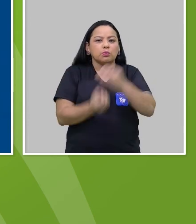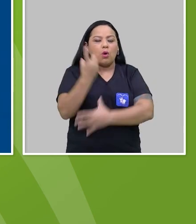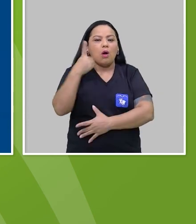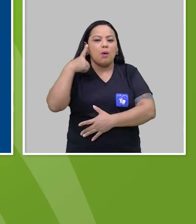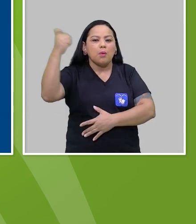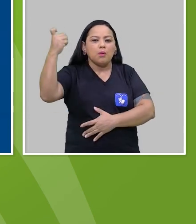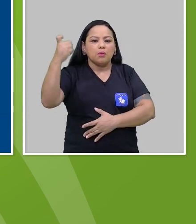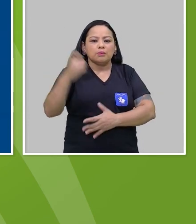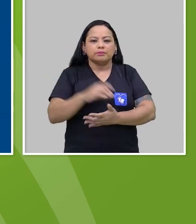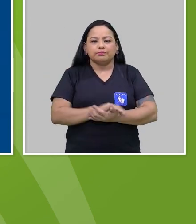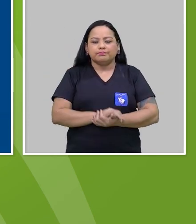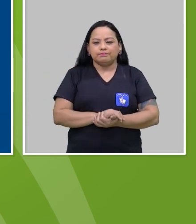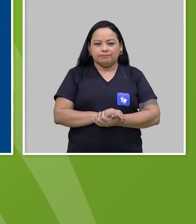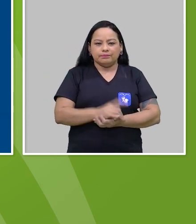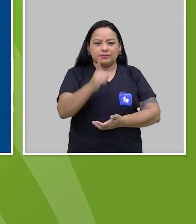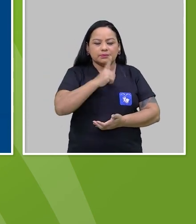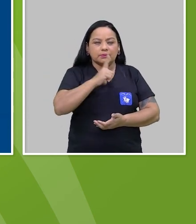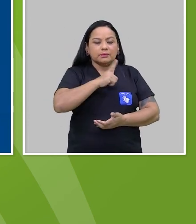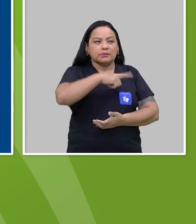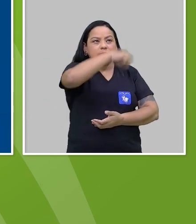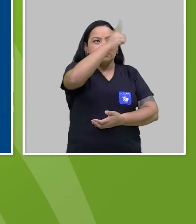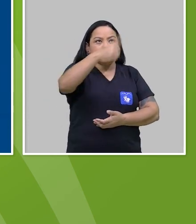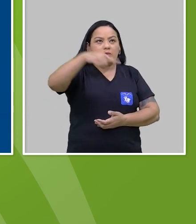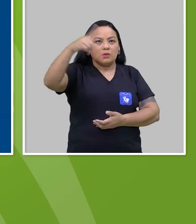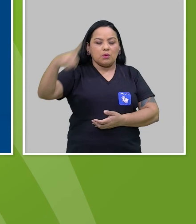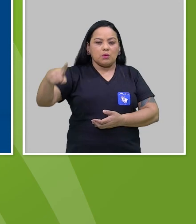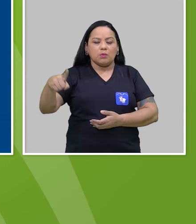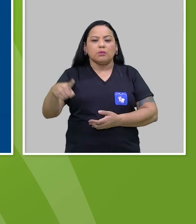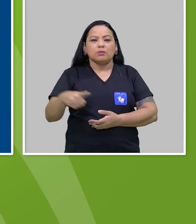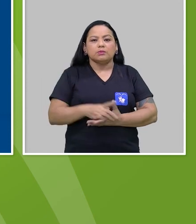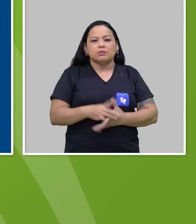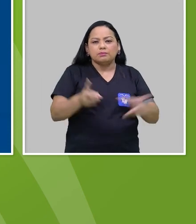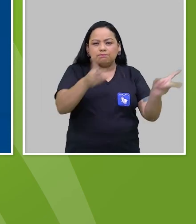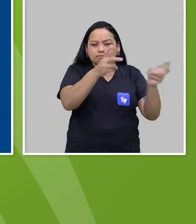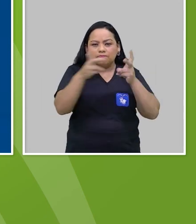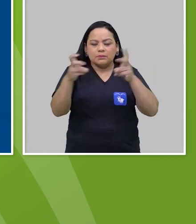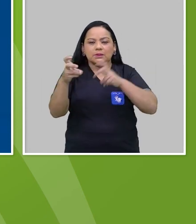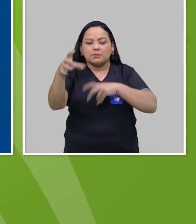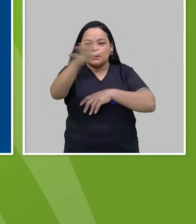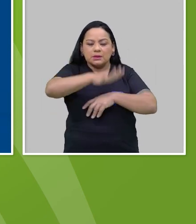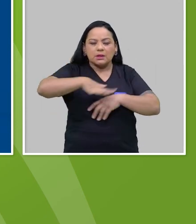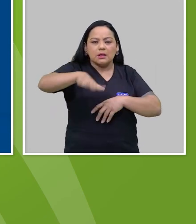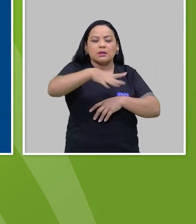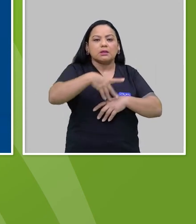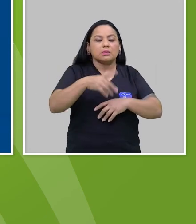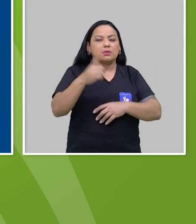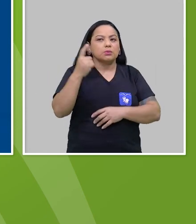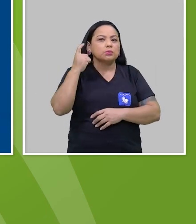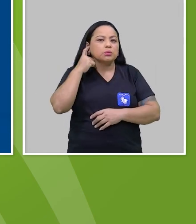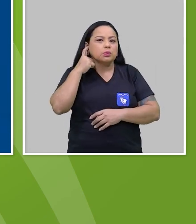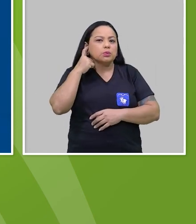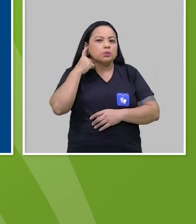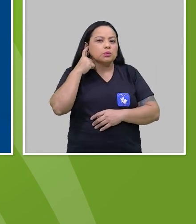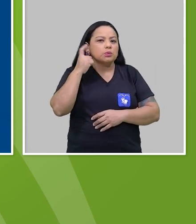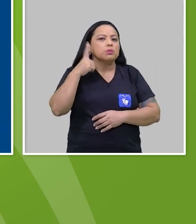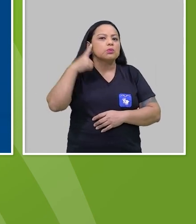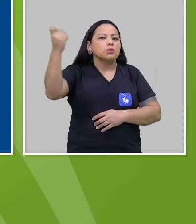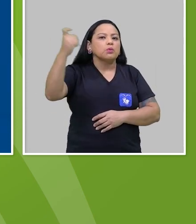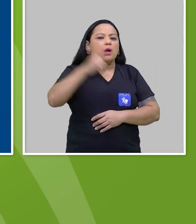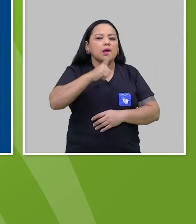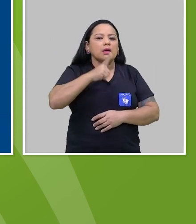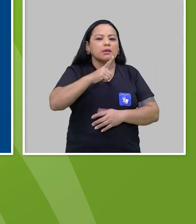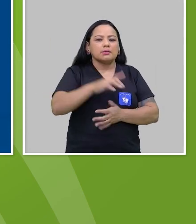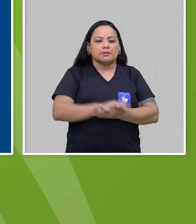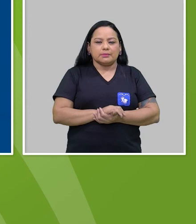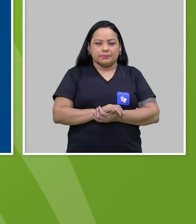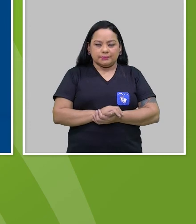Então, quando eu tenho ondas mecânicas que são percebidas aqui, ó, pelo meu tímpano, eu tenho um som. Ou seja,